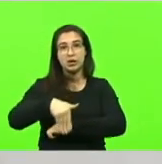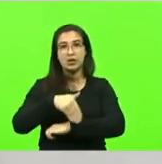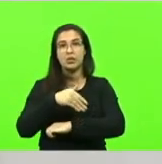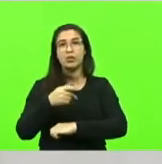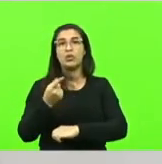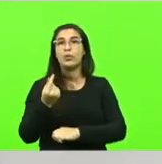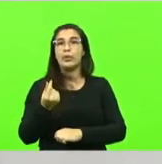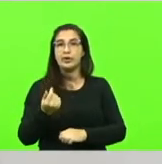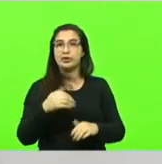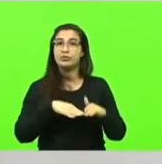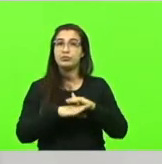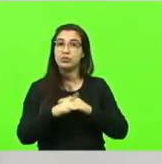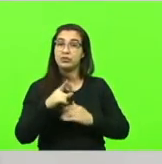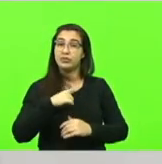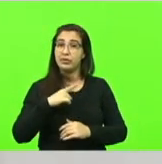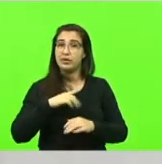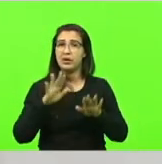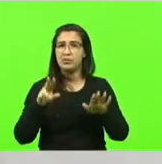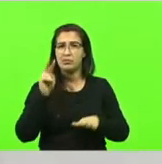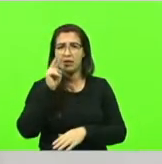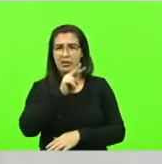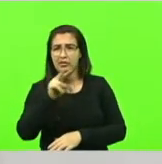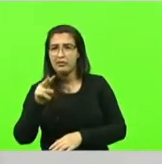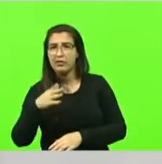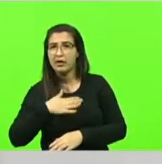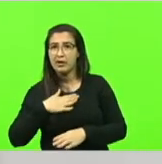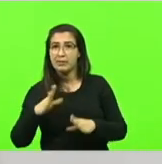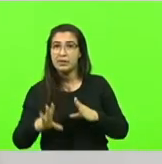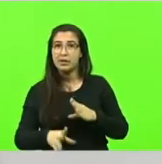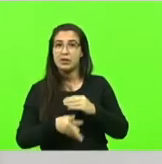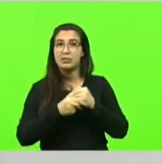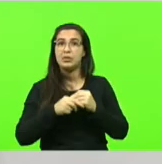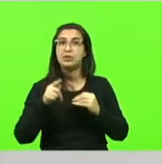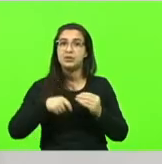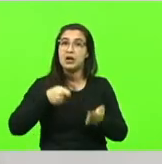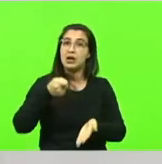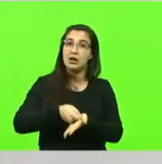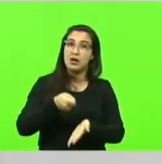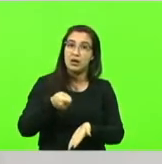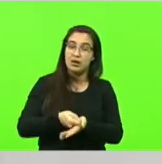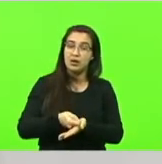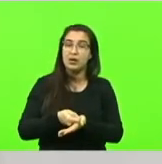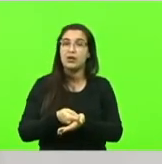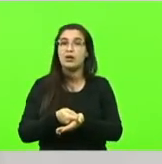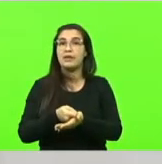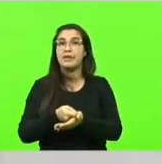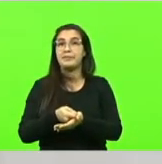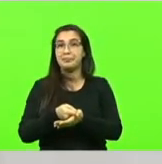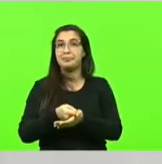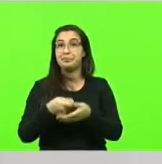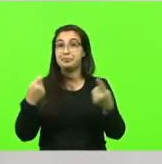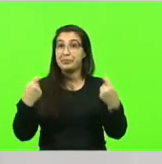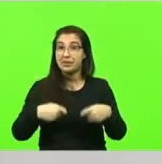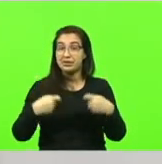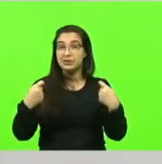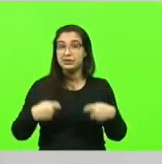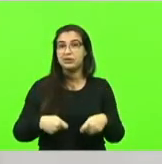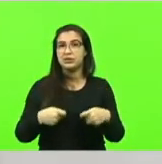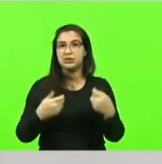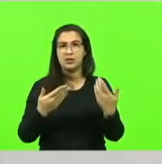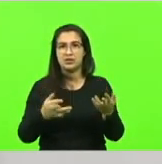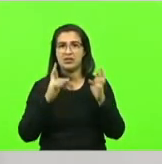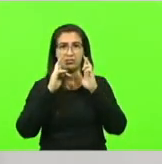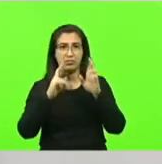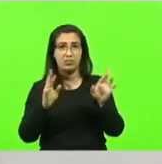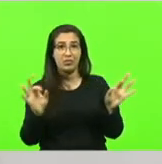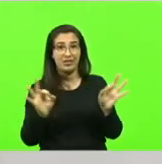conta. Mas quando eu vou ver as minhas emendas, que são impositivas, que é a obrigação dele pagar, e que ele desonrou com a